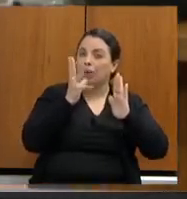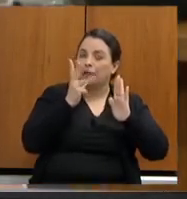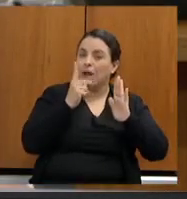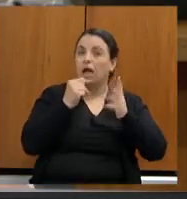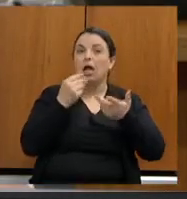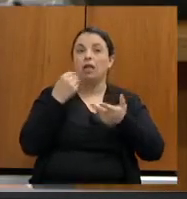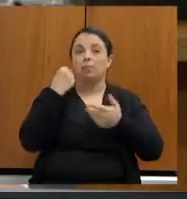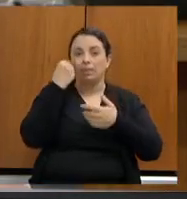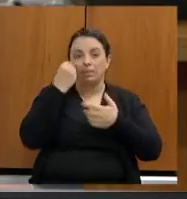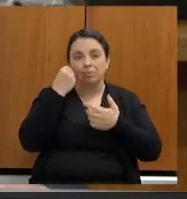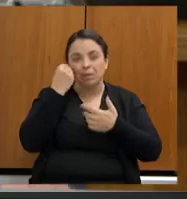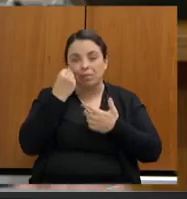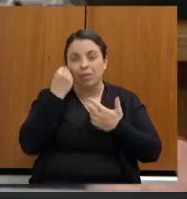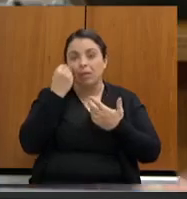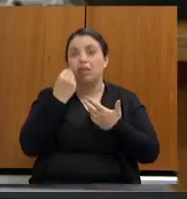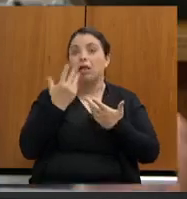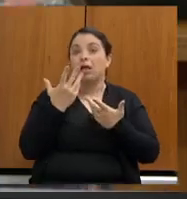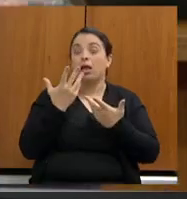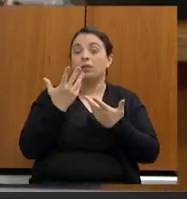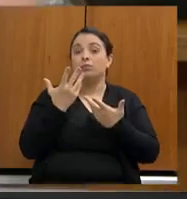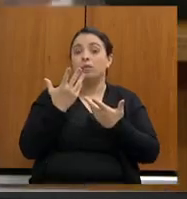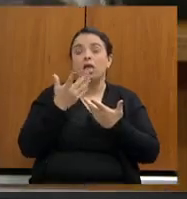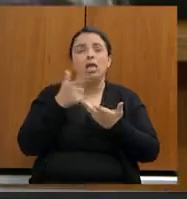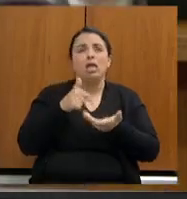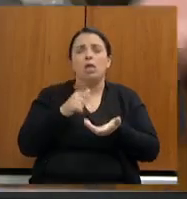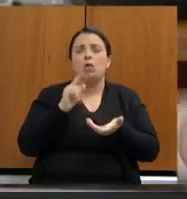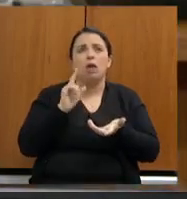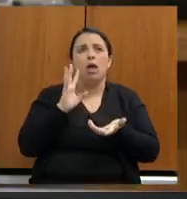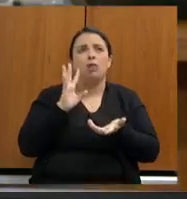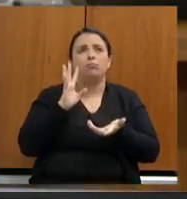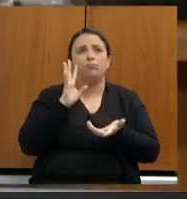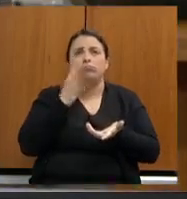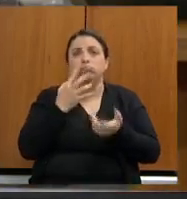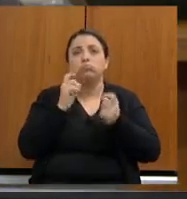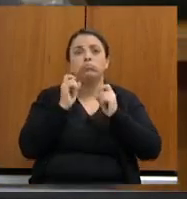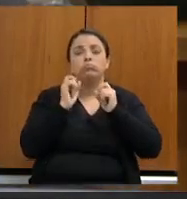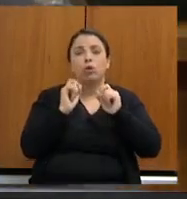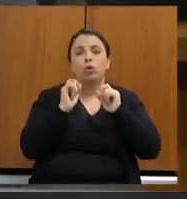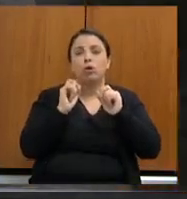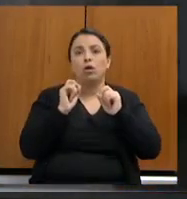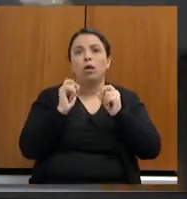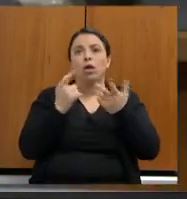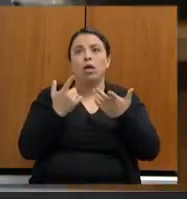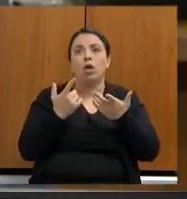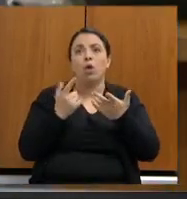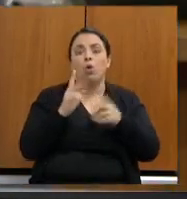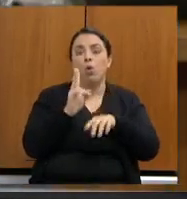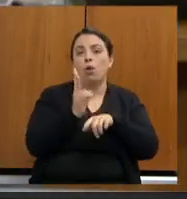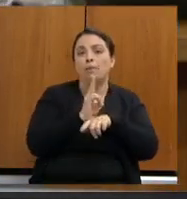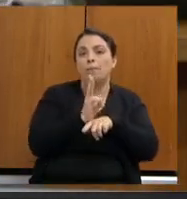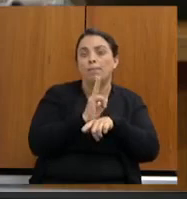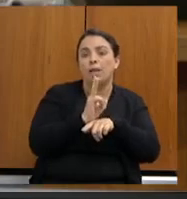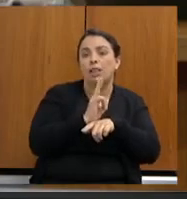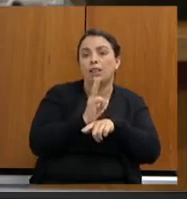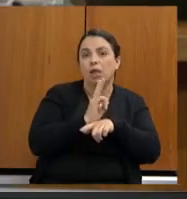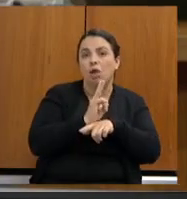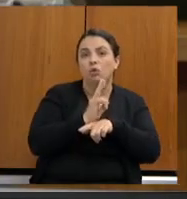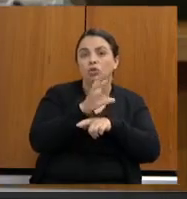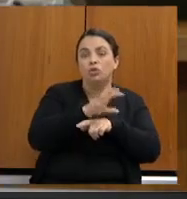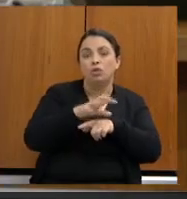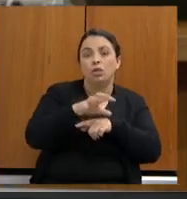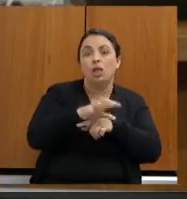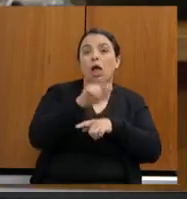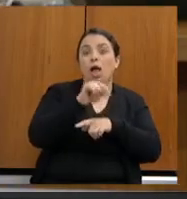experimentar e uma solução que estamos dando ao fim de para o fim do plantão regionalizado é o plantão